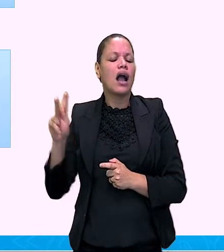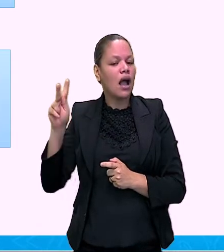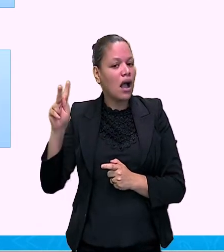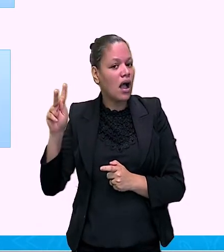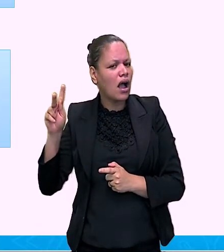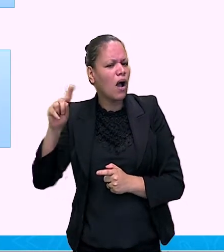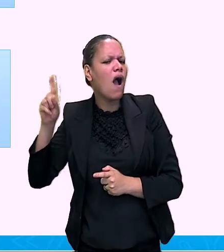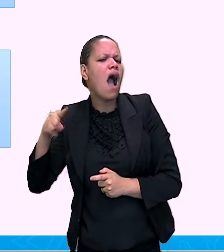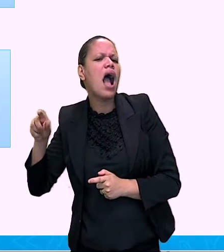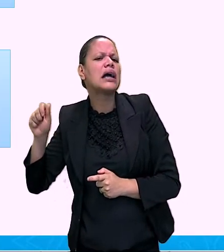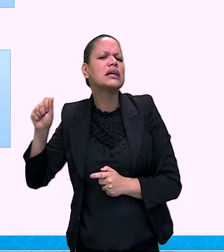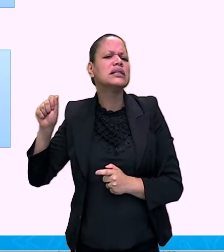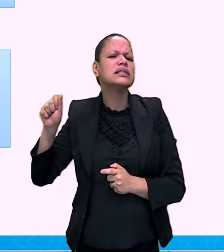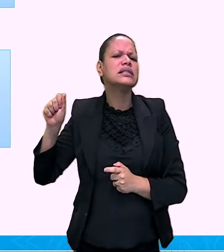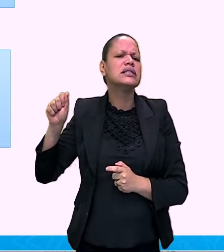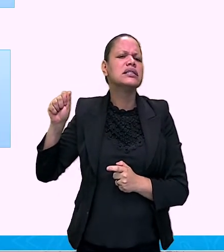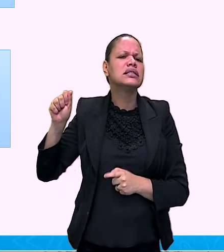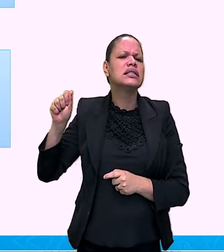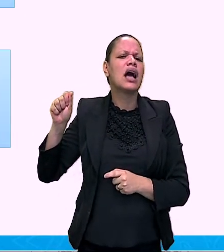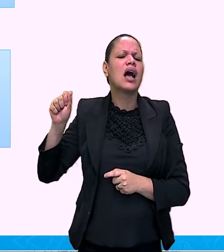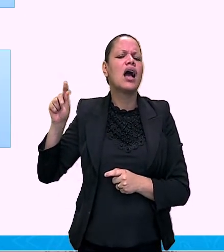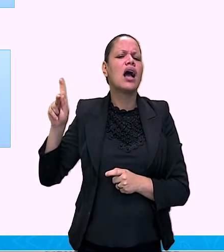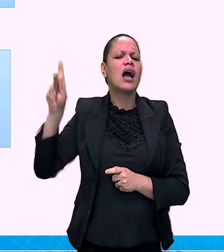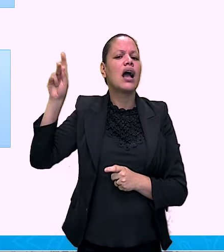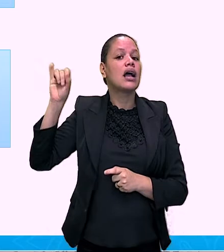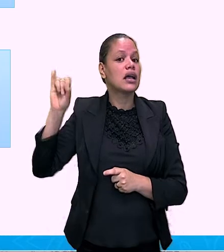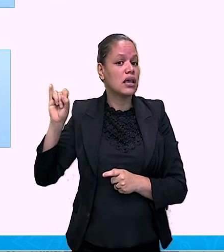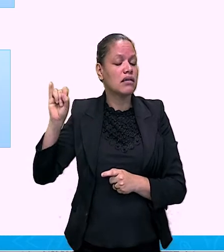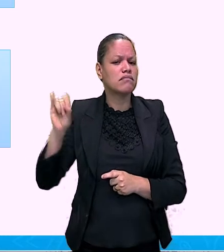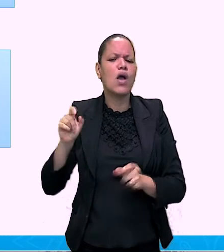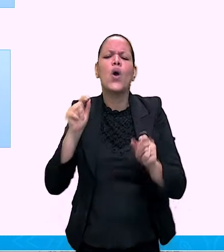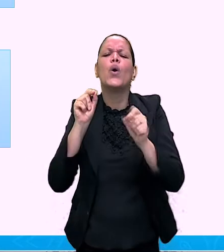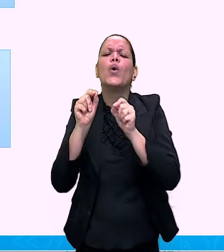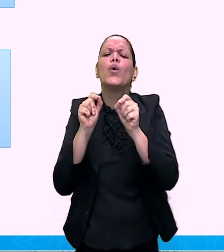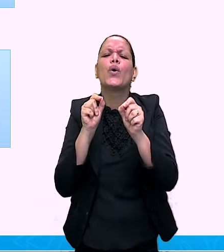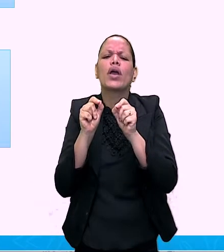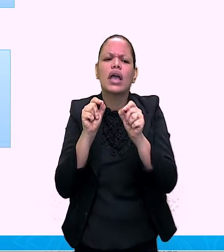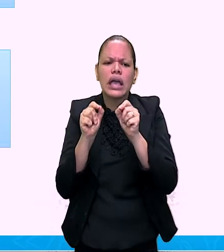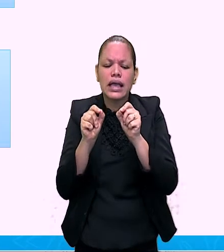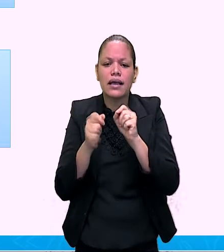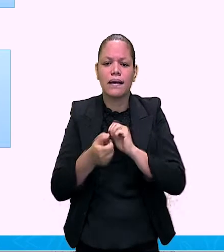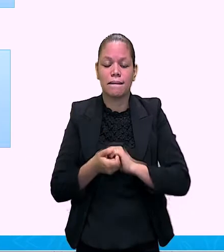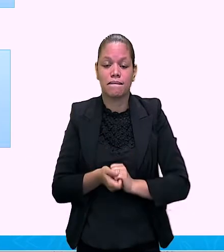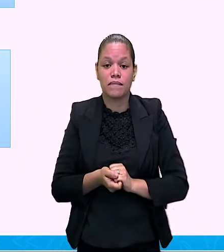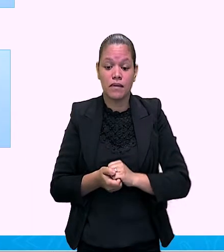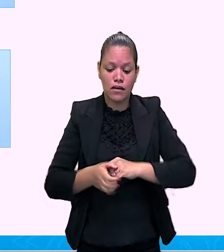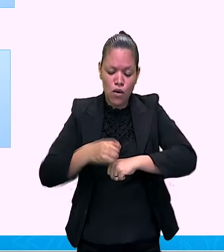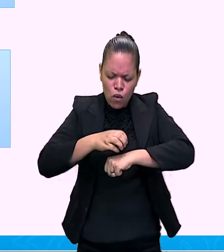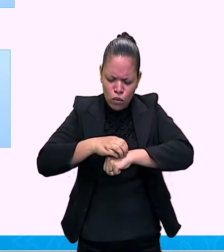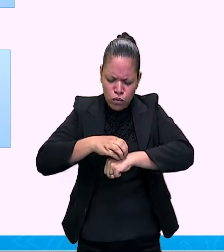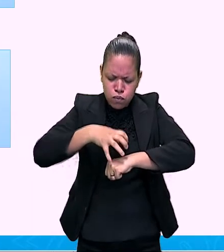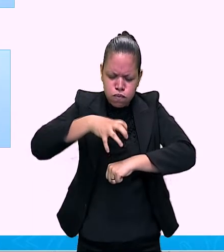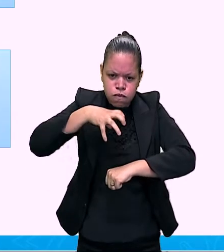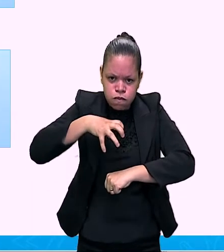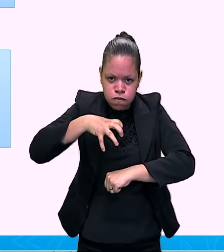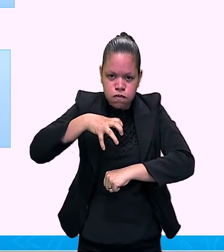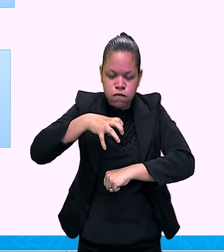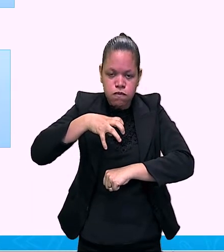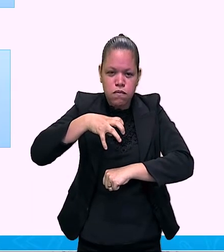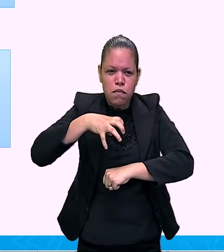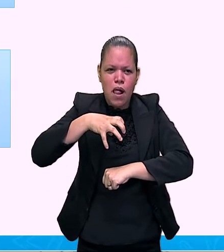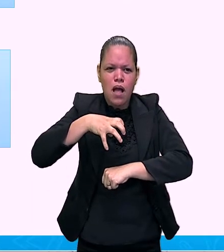ou seja, uma inflamação dos vasos, causada por um quadro inflamatório no